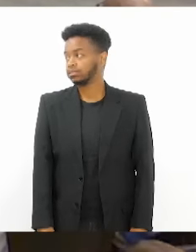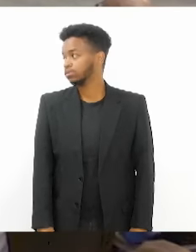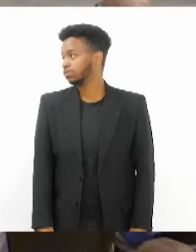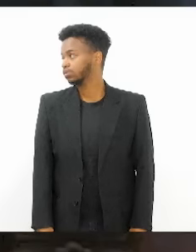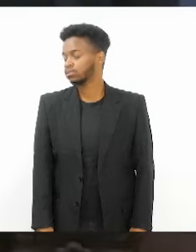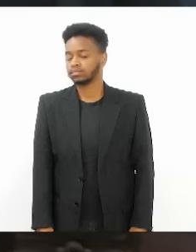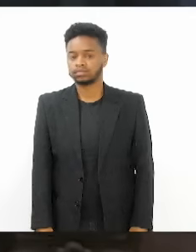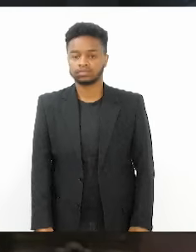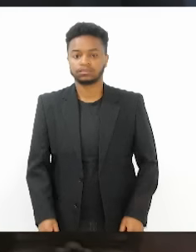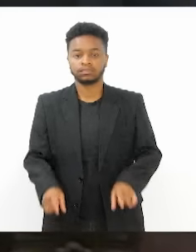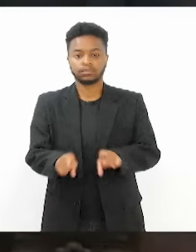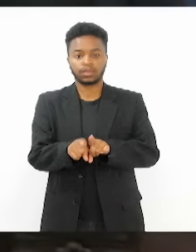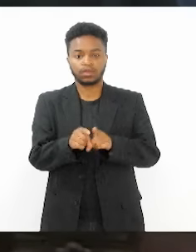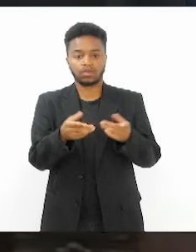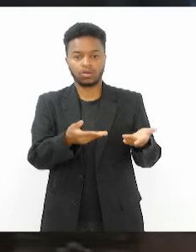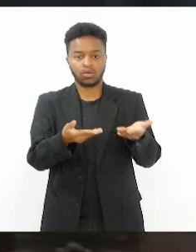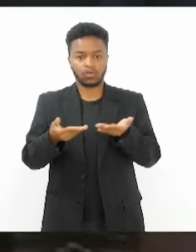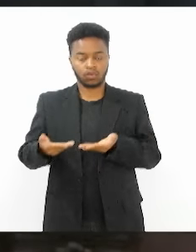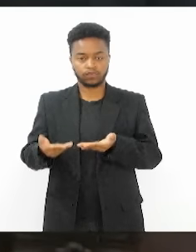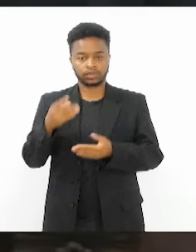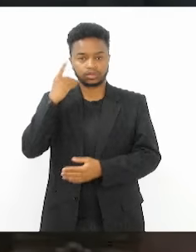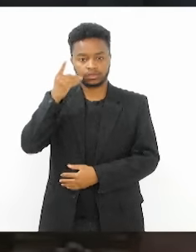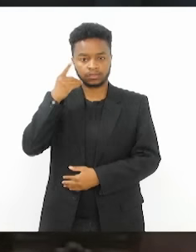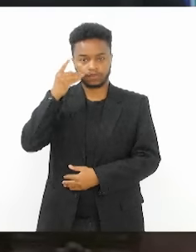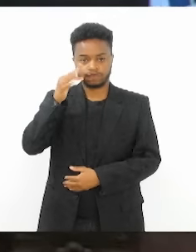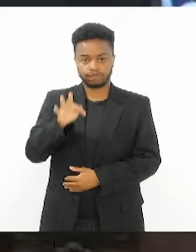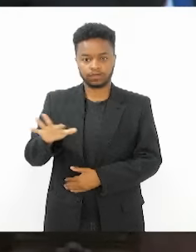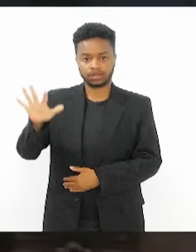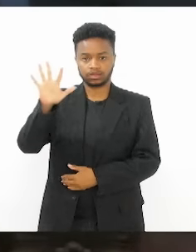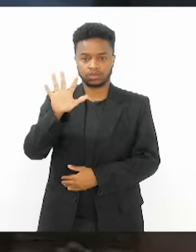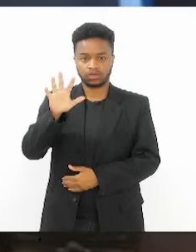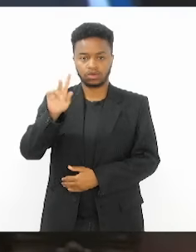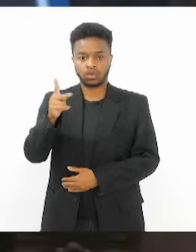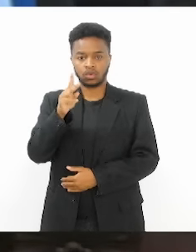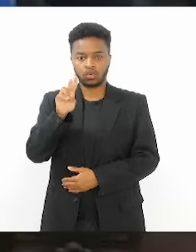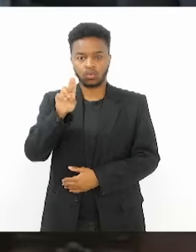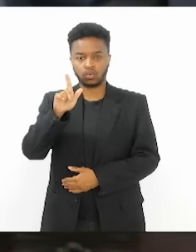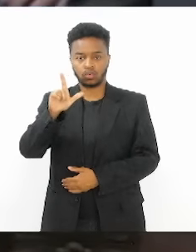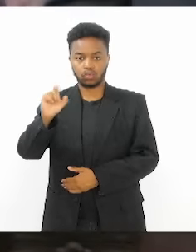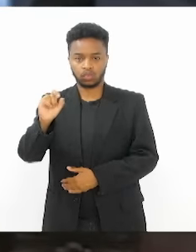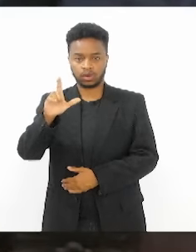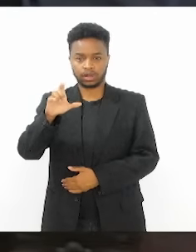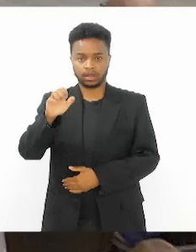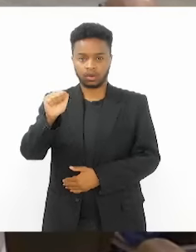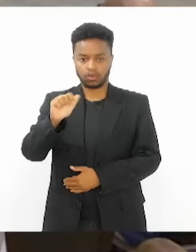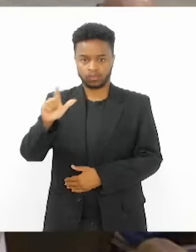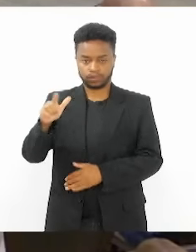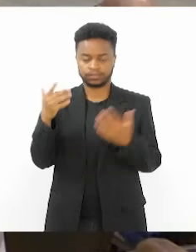convidar também o senhor deputado federal Hugo Leal,